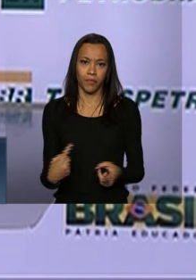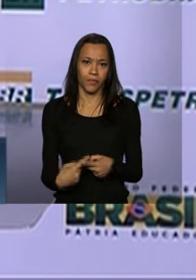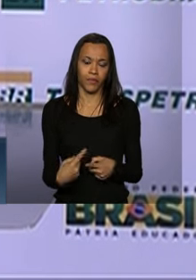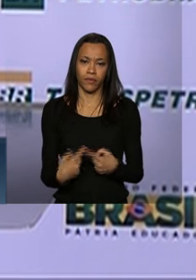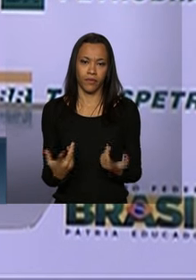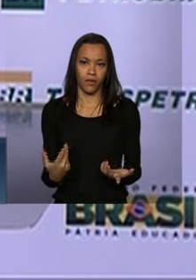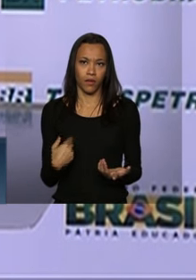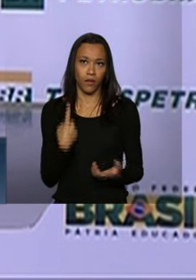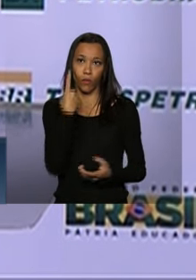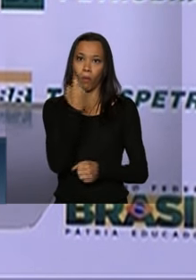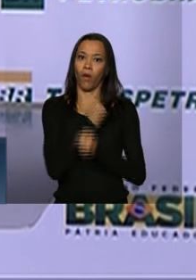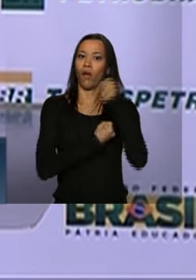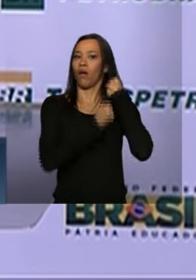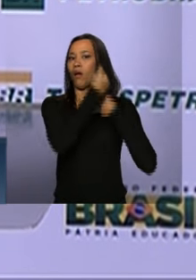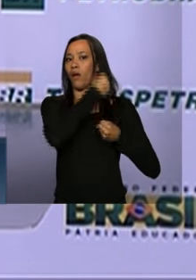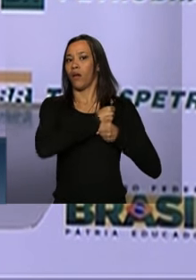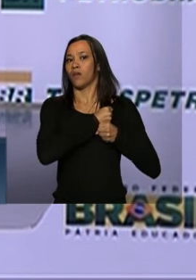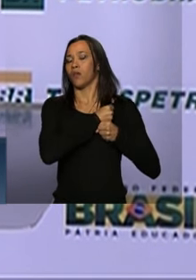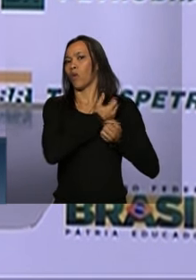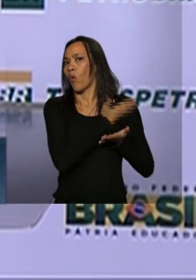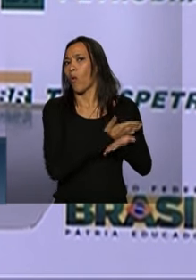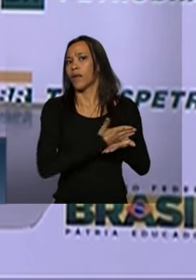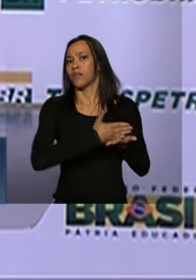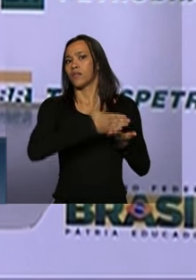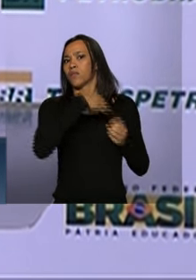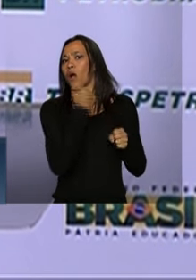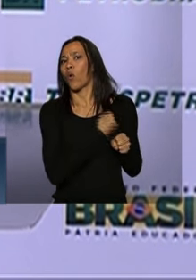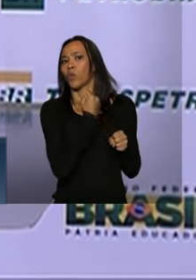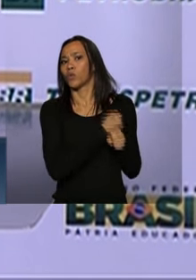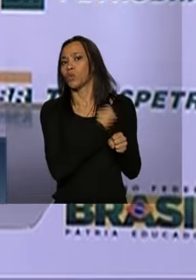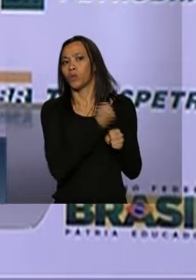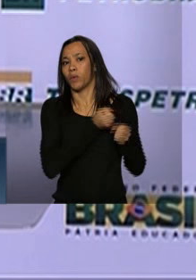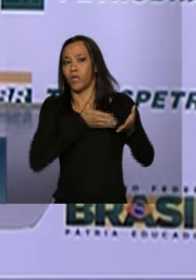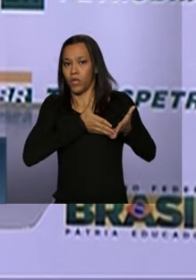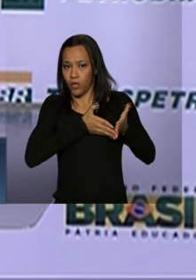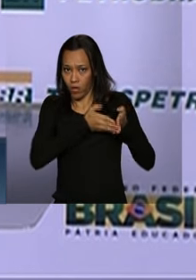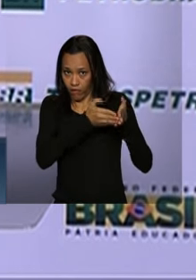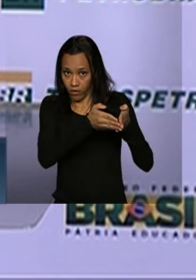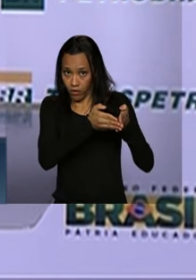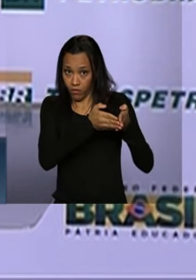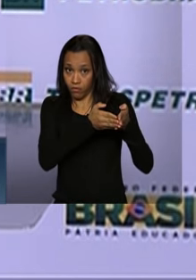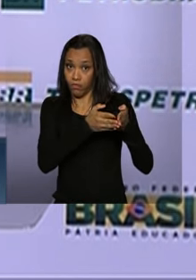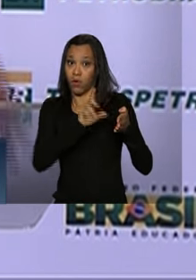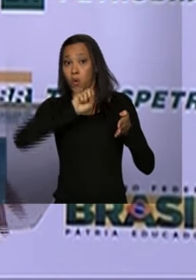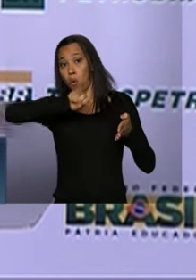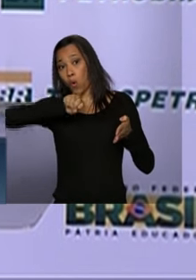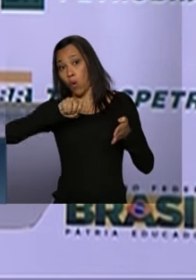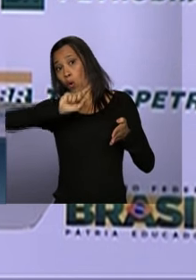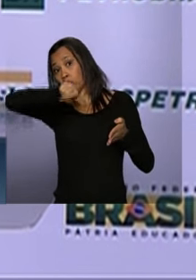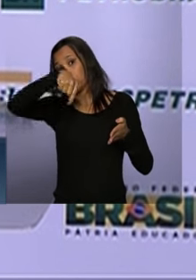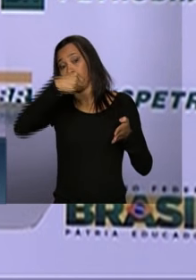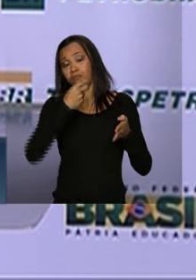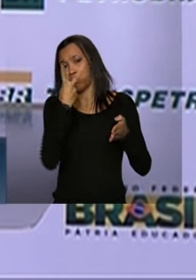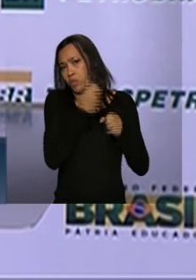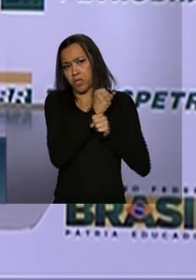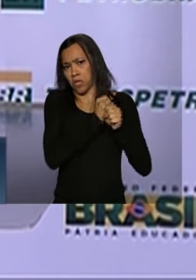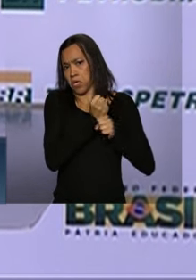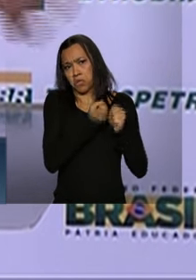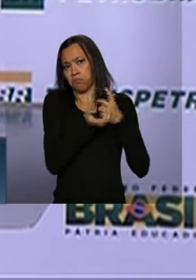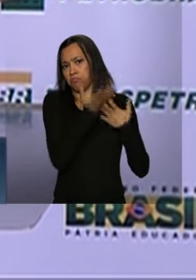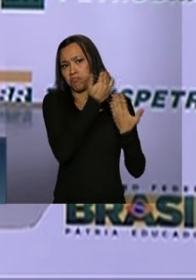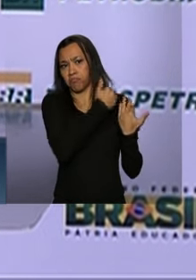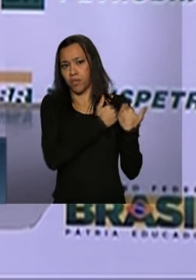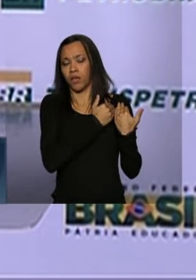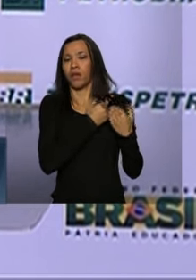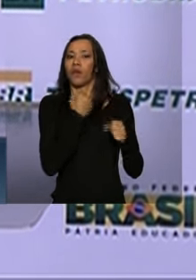porque há um ano atrás começamos a fazer um navio André Rebouças, ou dois anos atrás